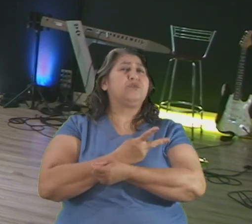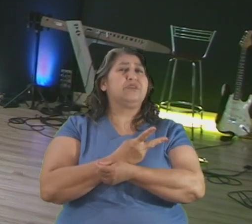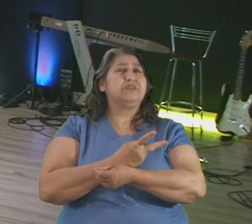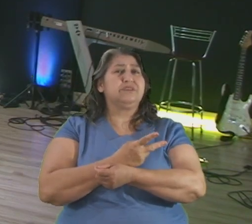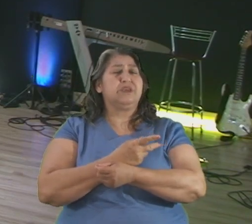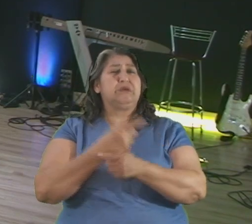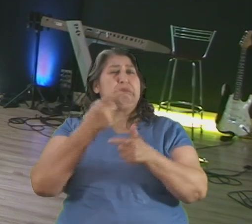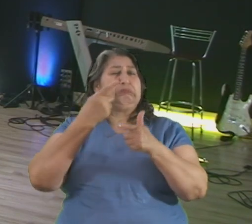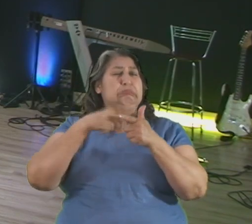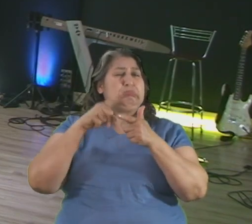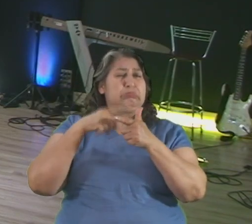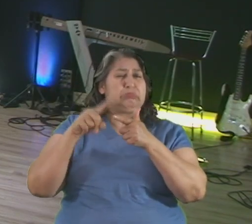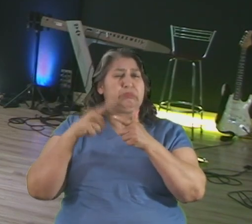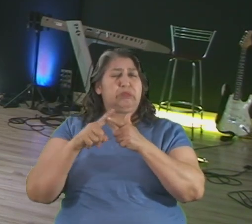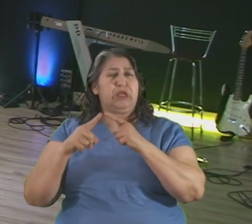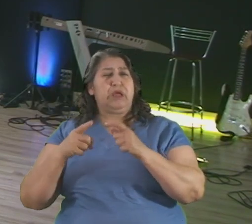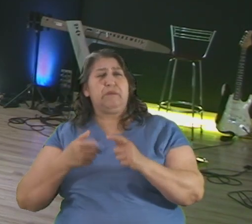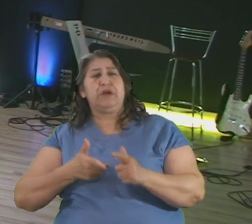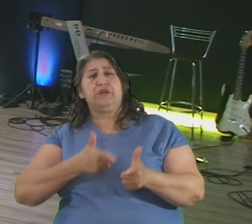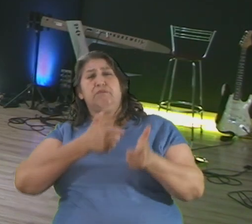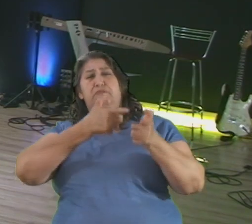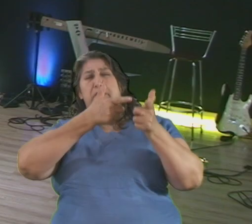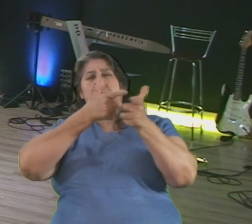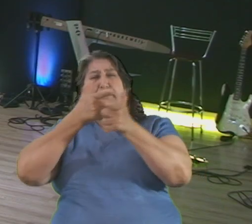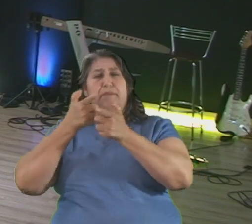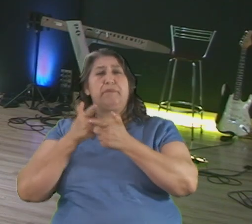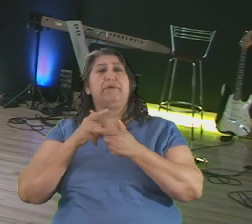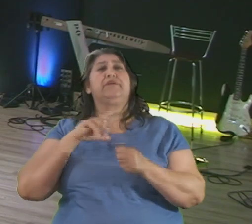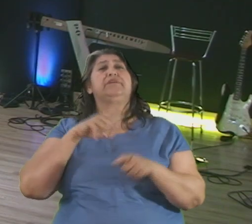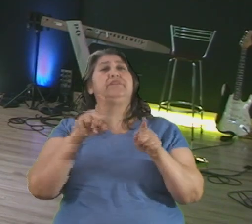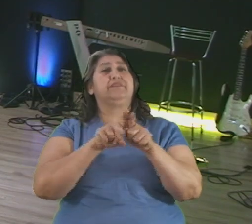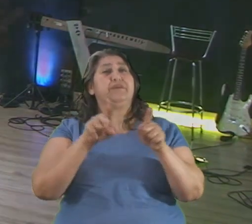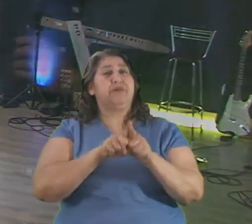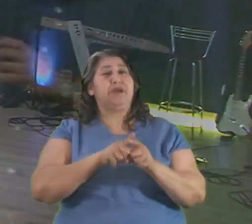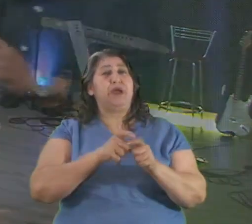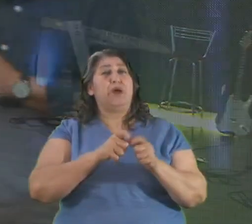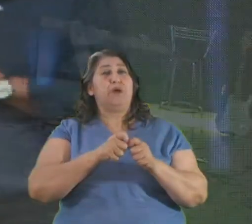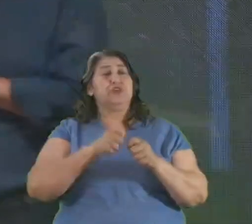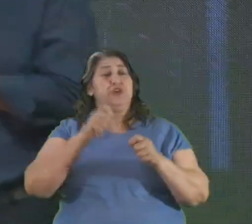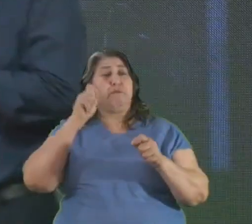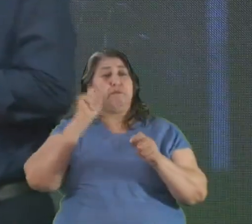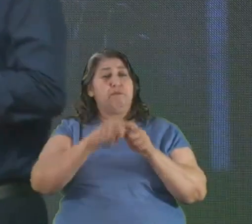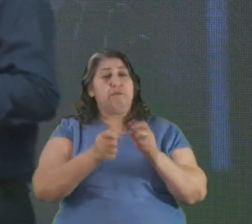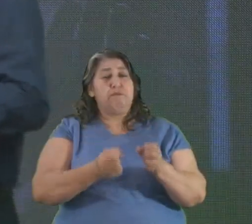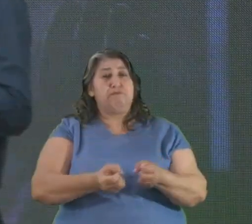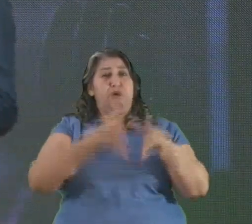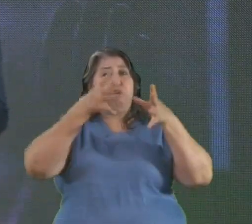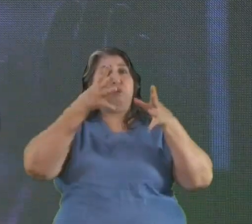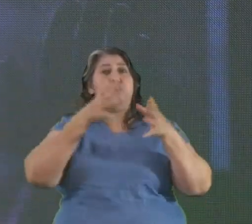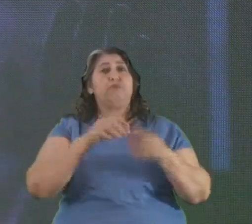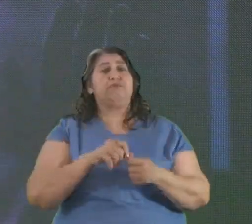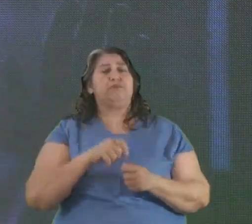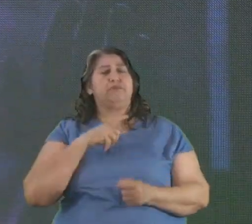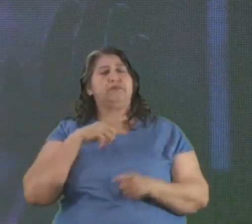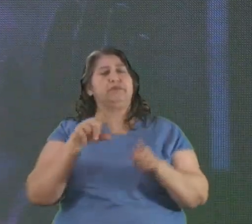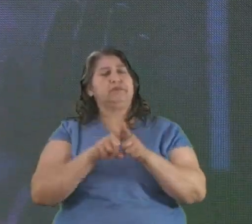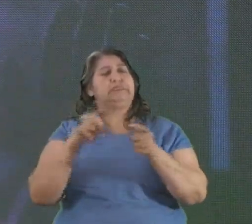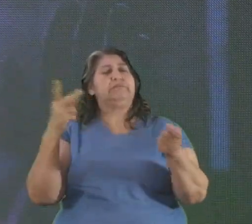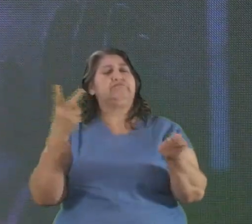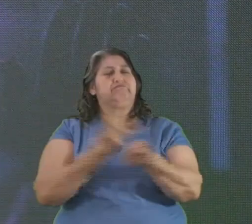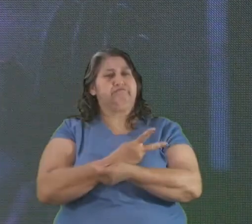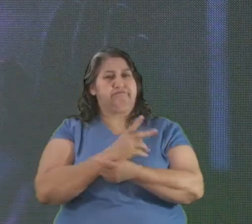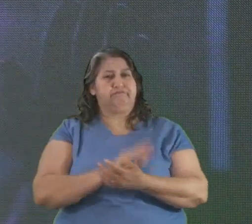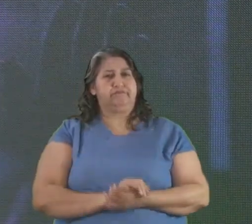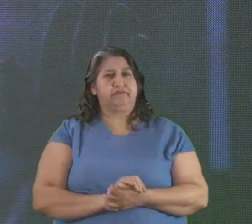mais vítimas fez na história. Mas antes de nós entrarmos num outro texto bíblico,